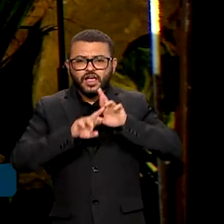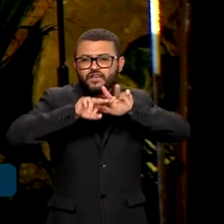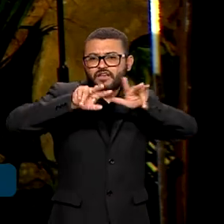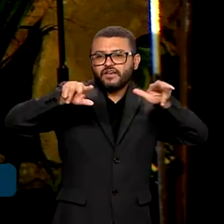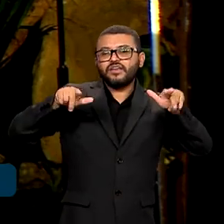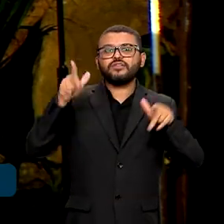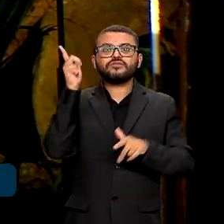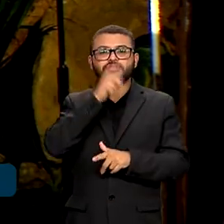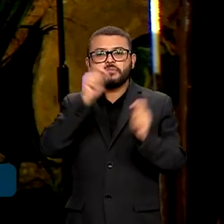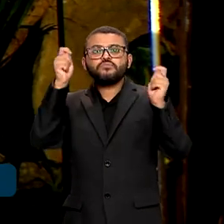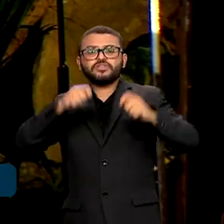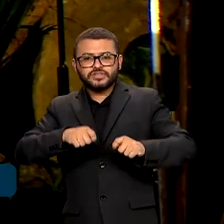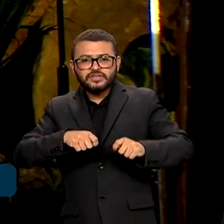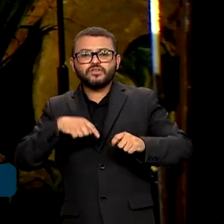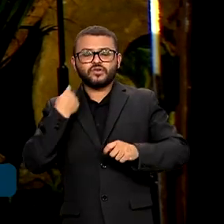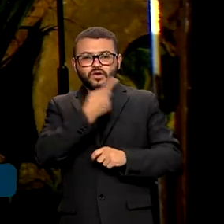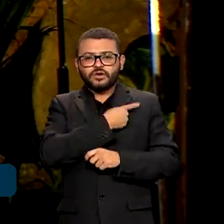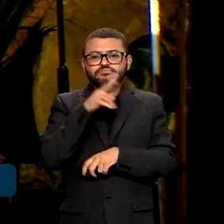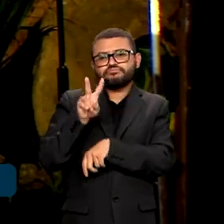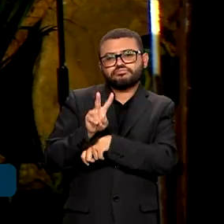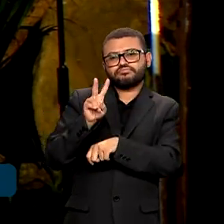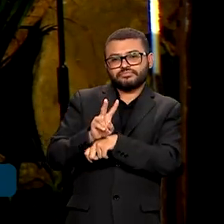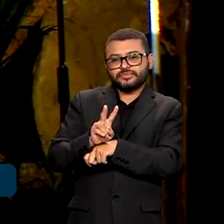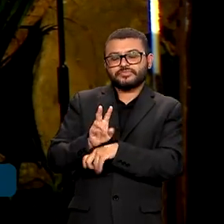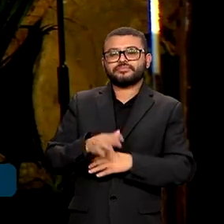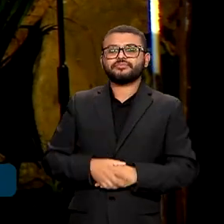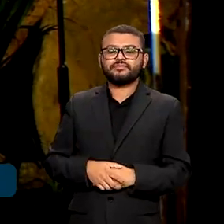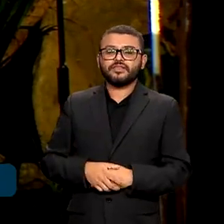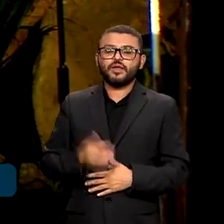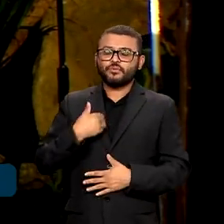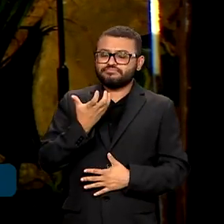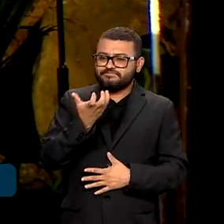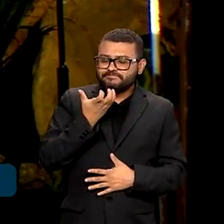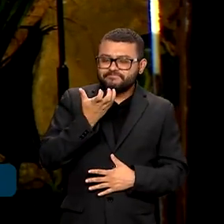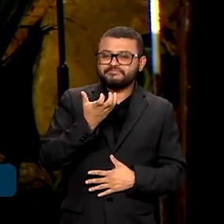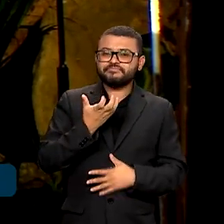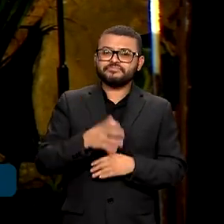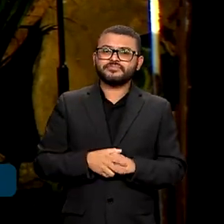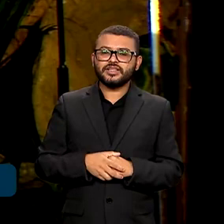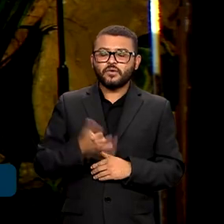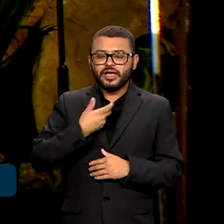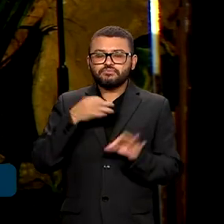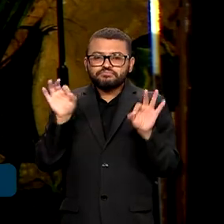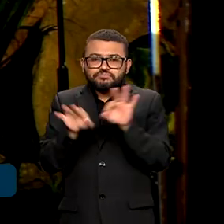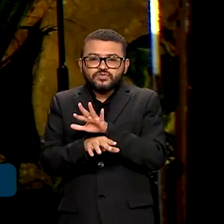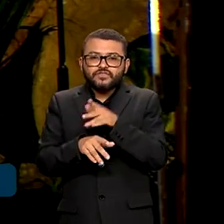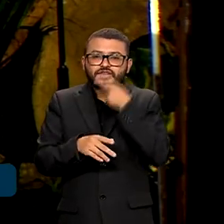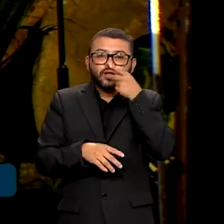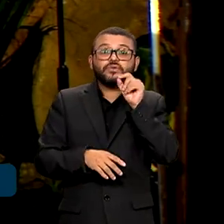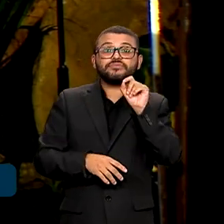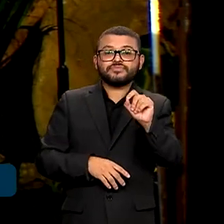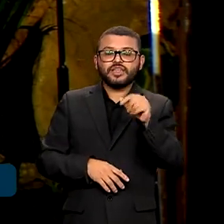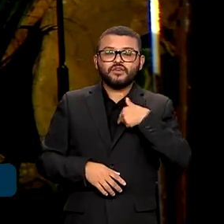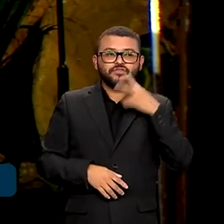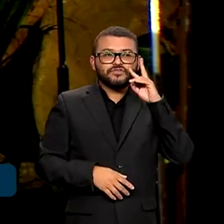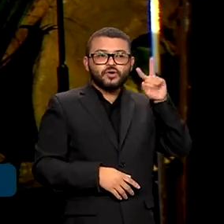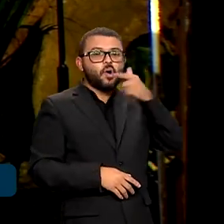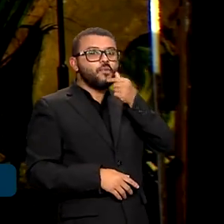que vale a pena preservar. Eu queria dizer, para concluir, eu vi o